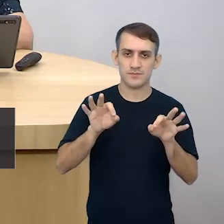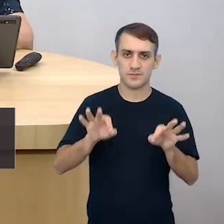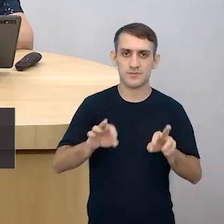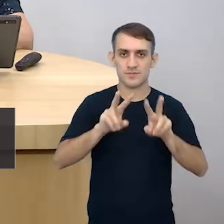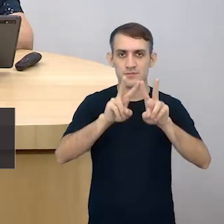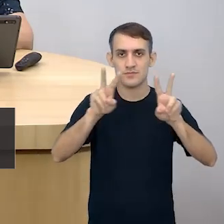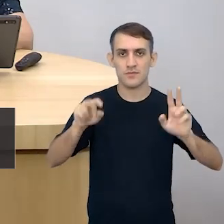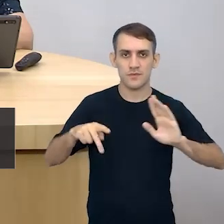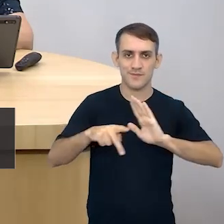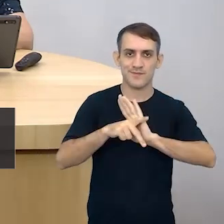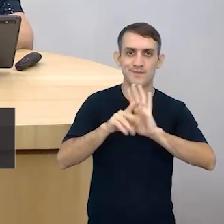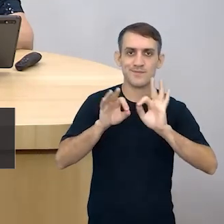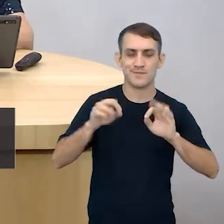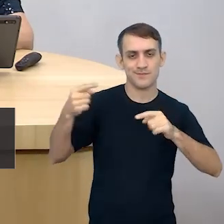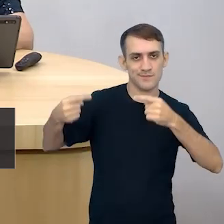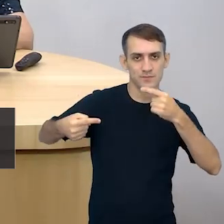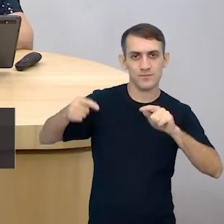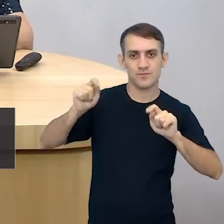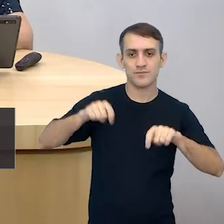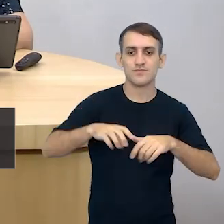né? Nessa discussão.